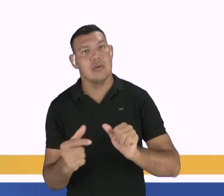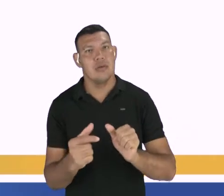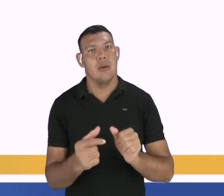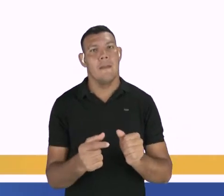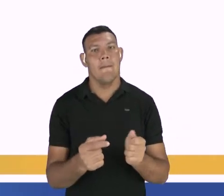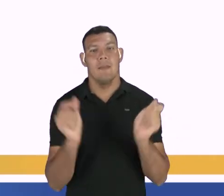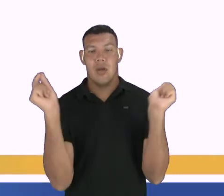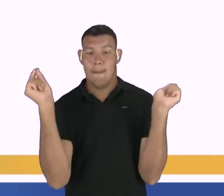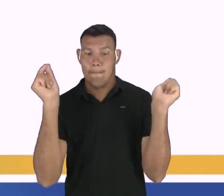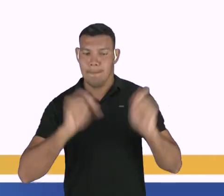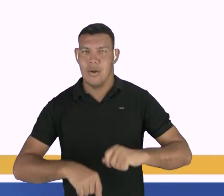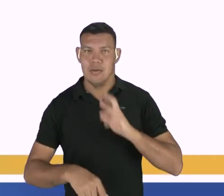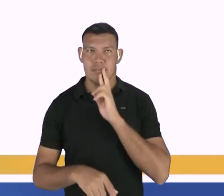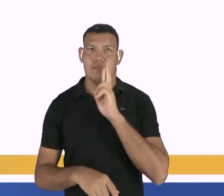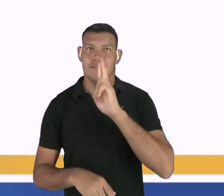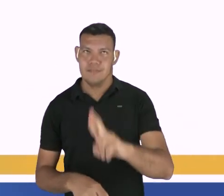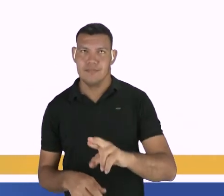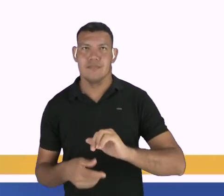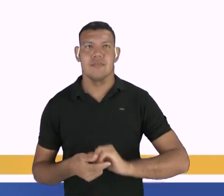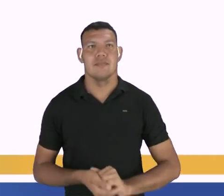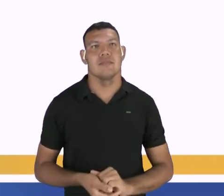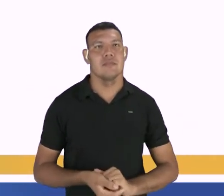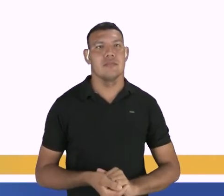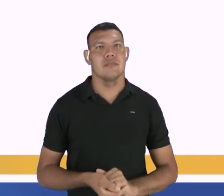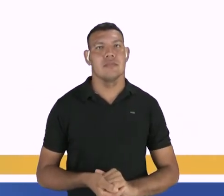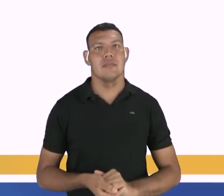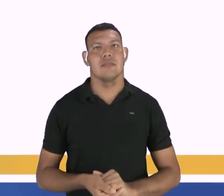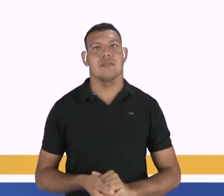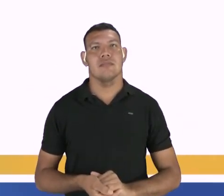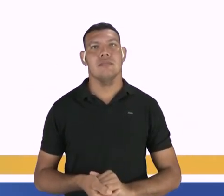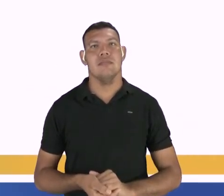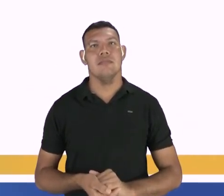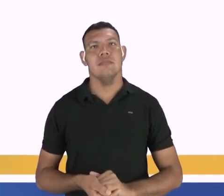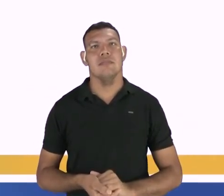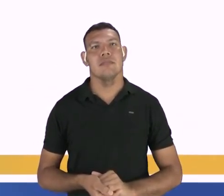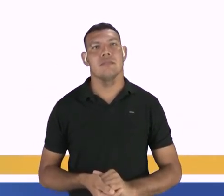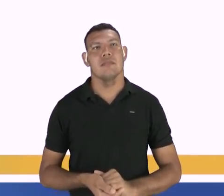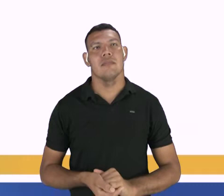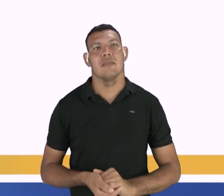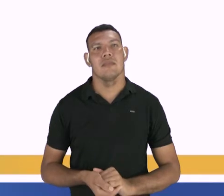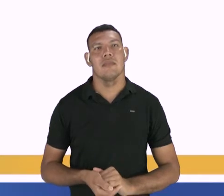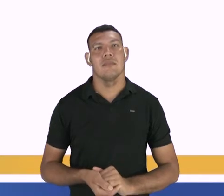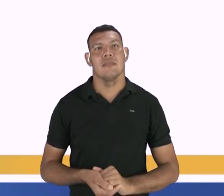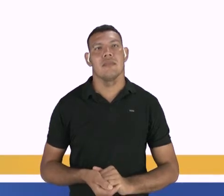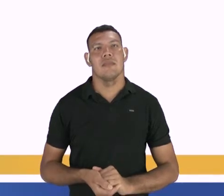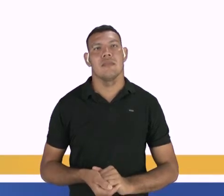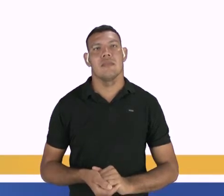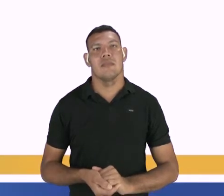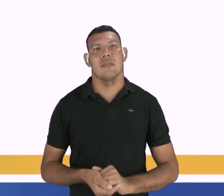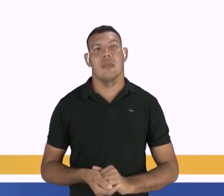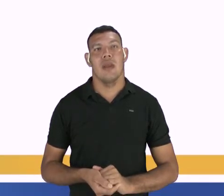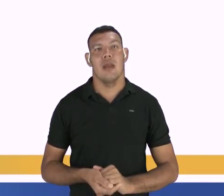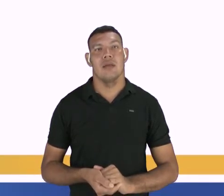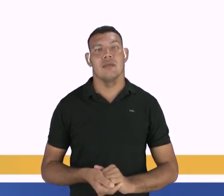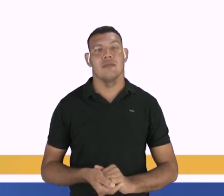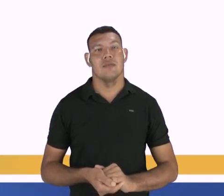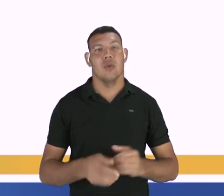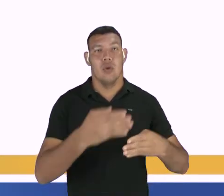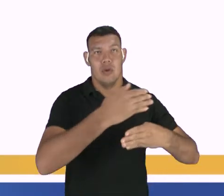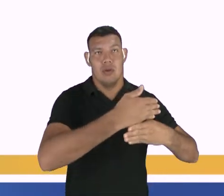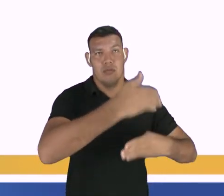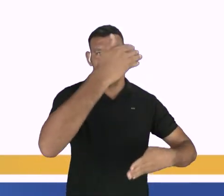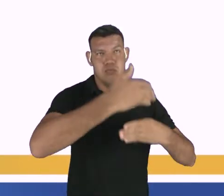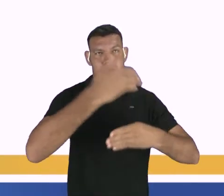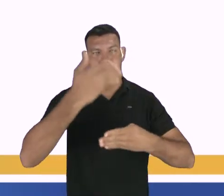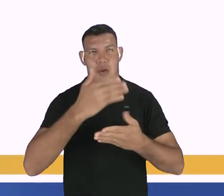seria 6/8. E Pedro construiu 1/8, ok? Dividiu o muro em 8 partes, ele